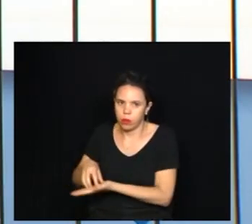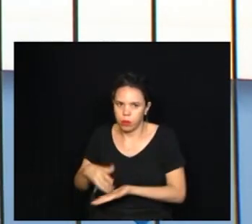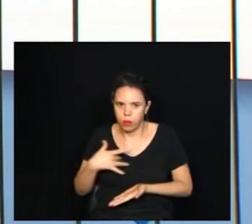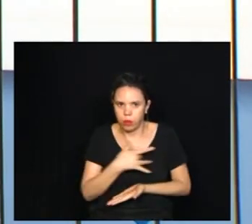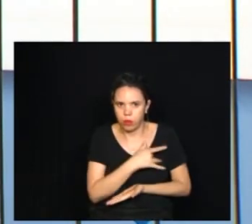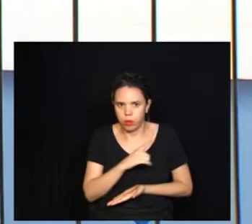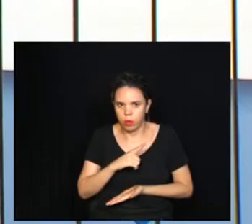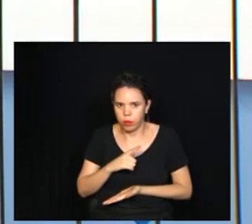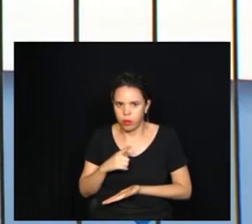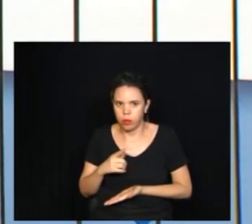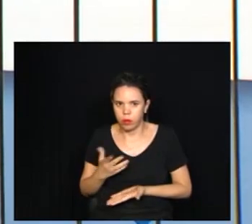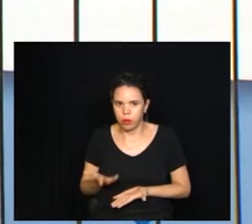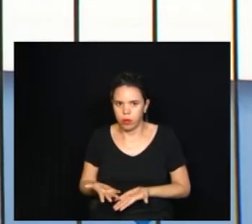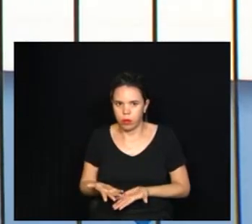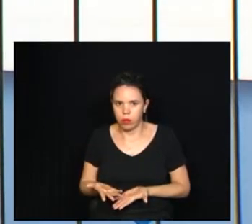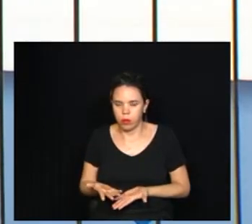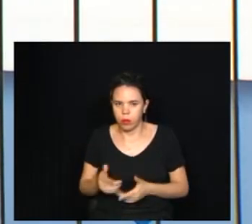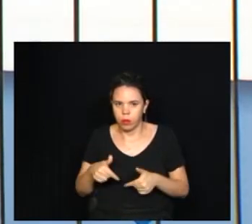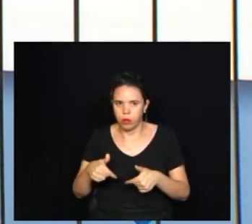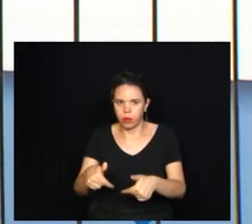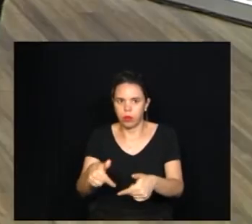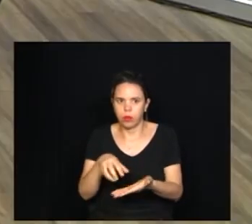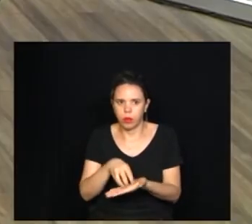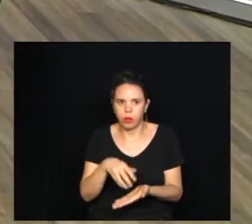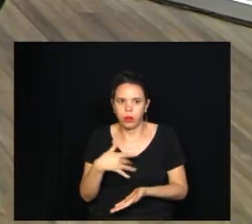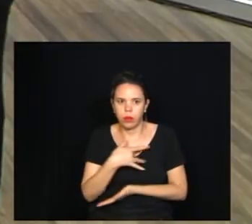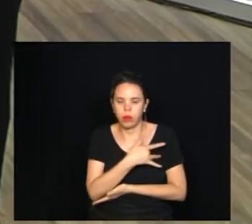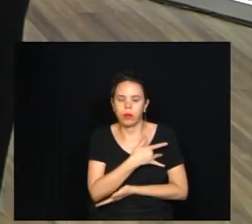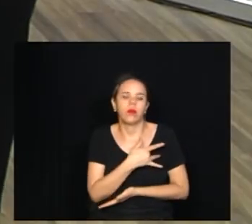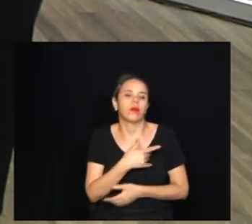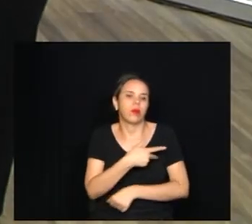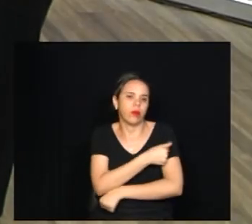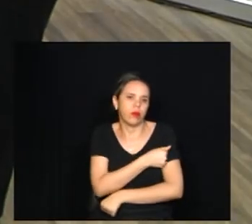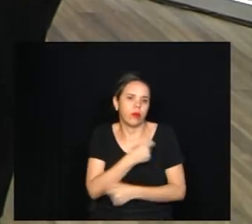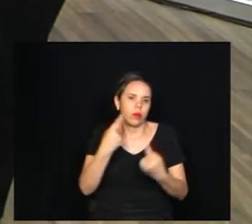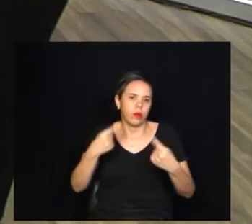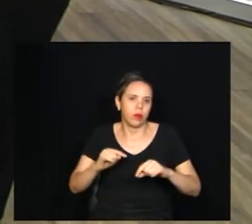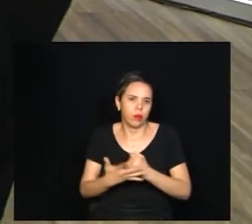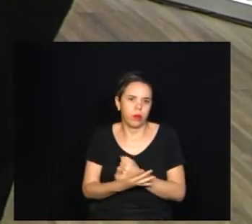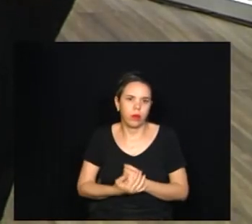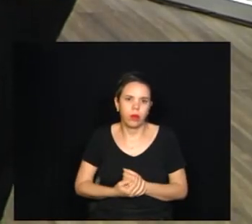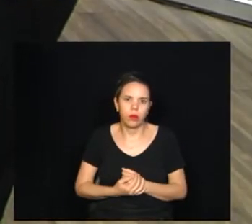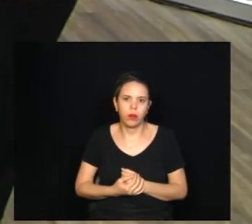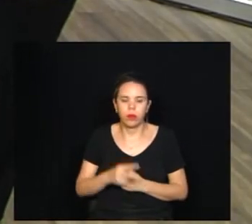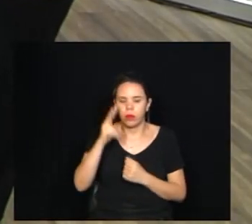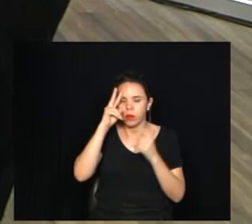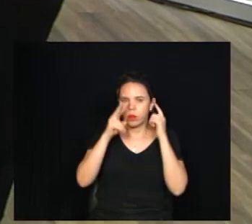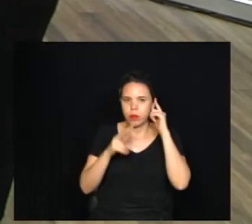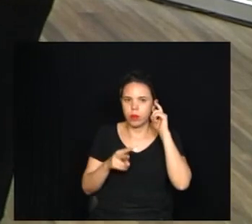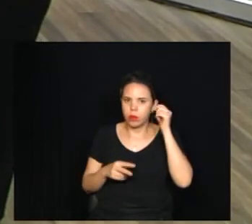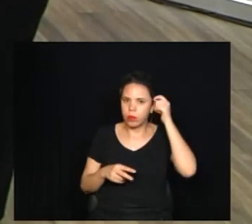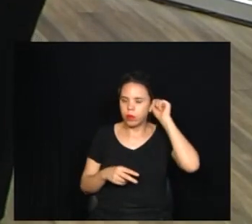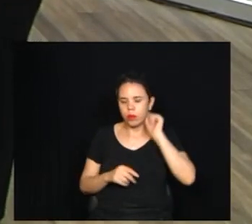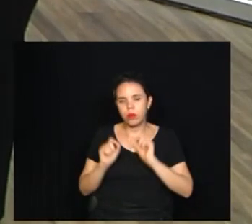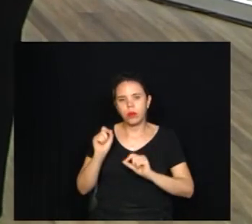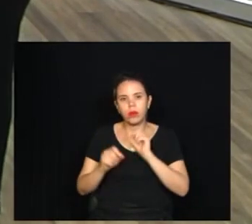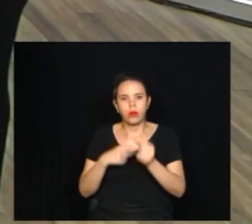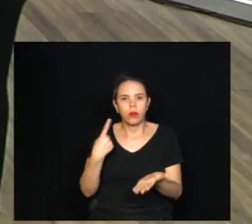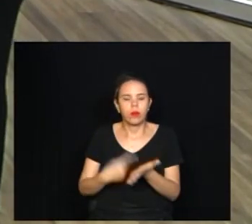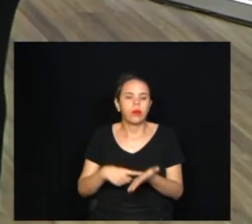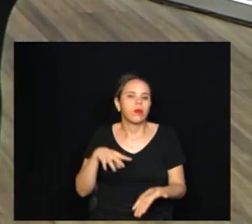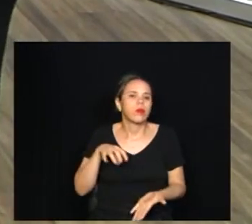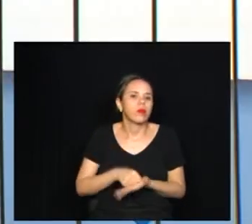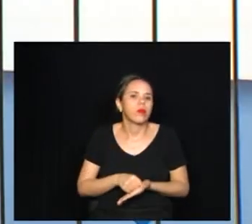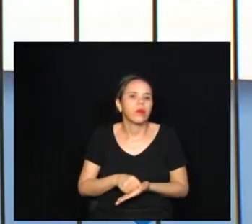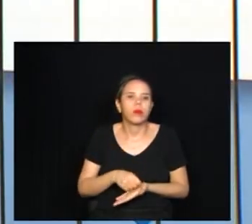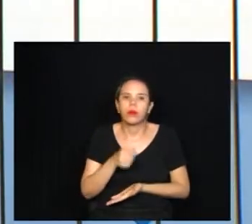existem na cidade estão atuando na vacinação contra a Covid-19. E a gente lembra também que quem agendou